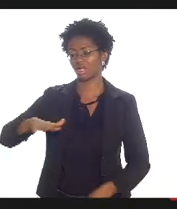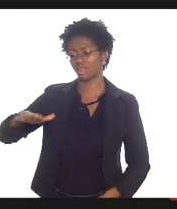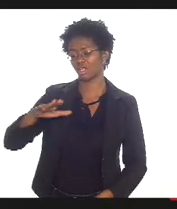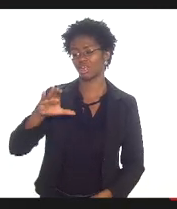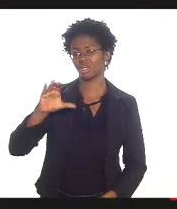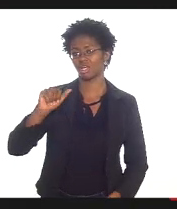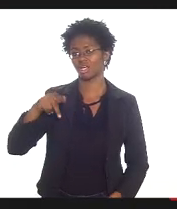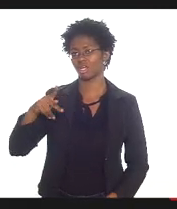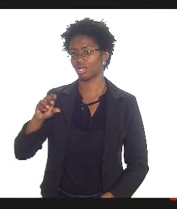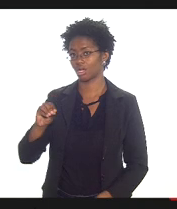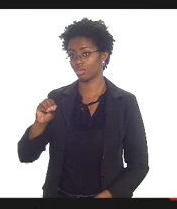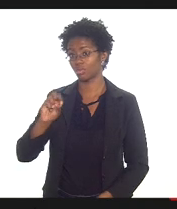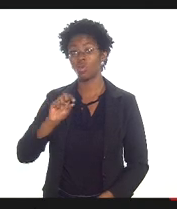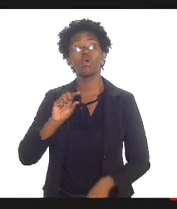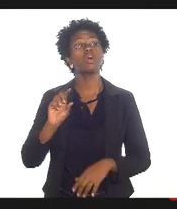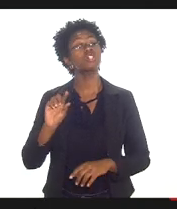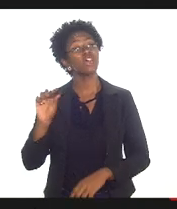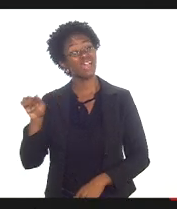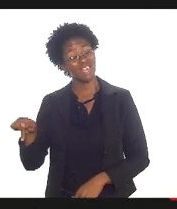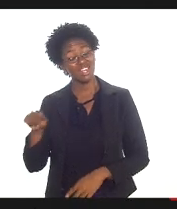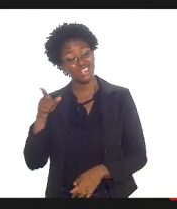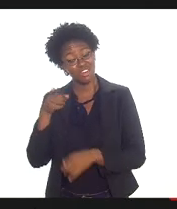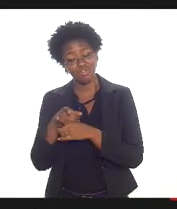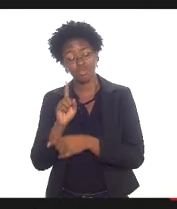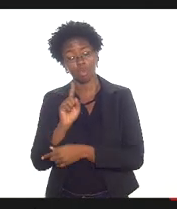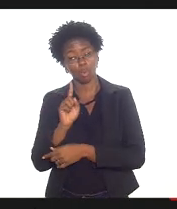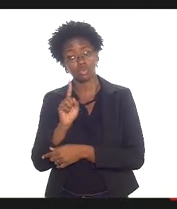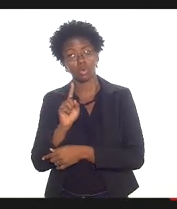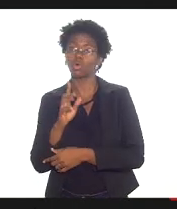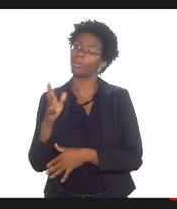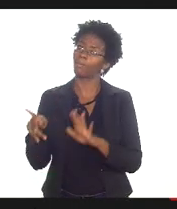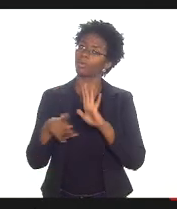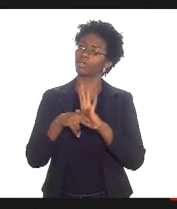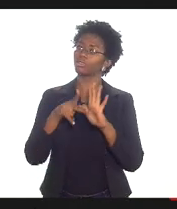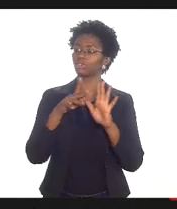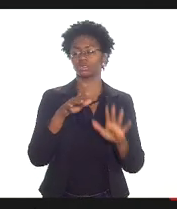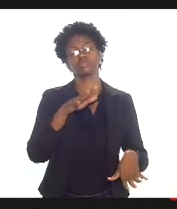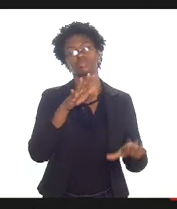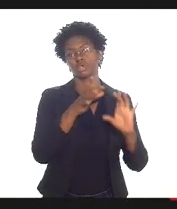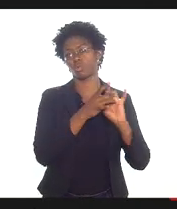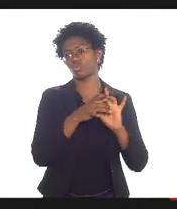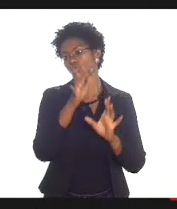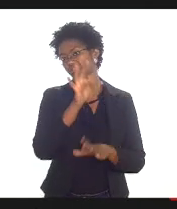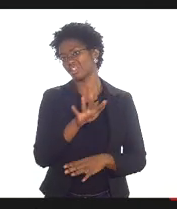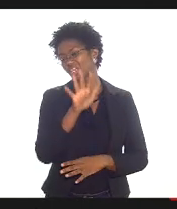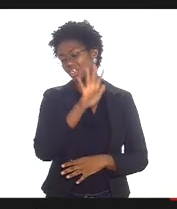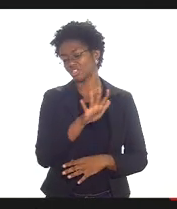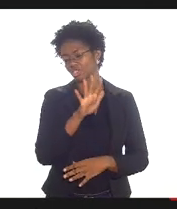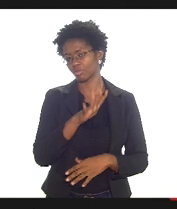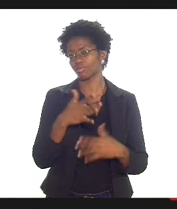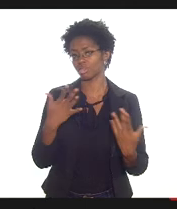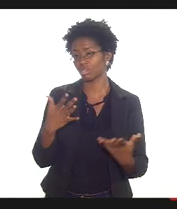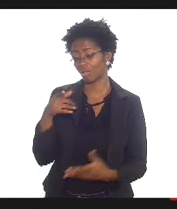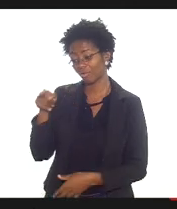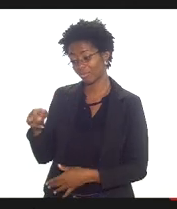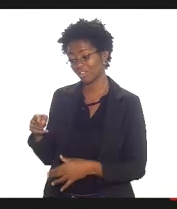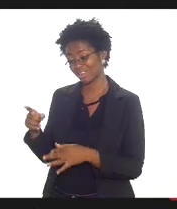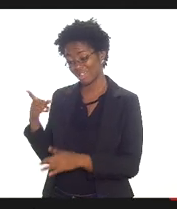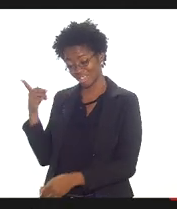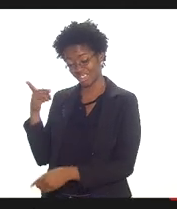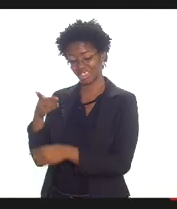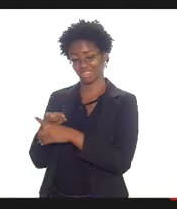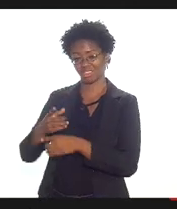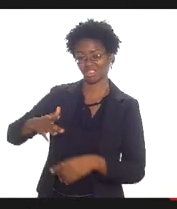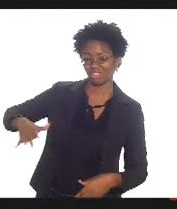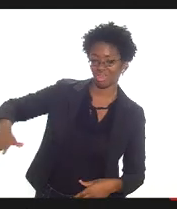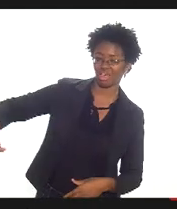da União. Portanto, esse momento da descoberta e da formulação da área